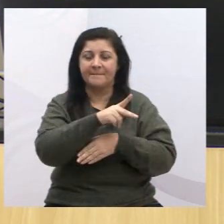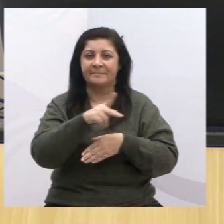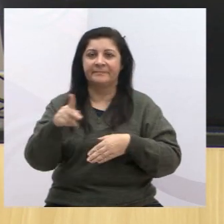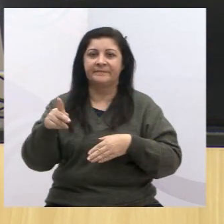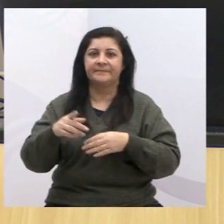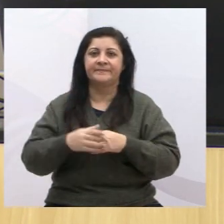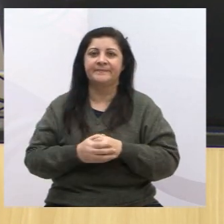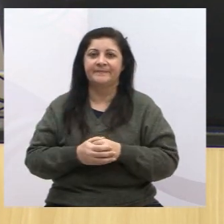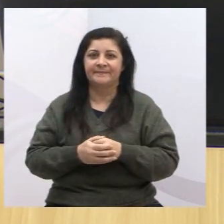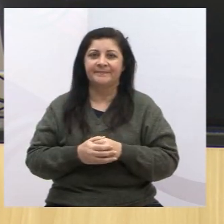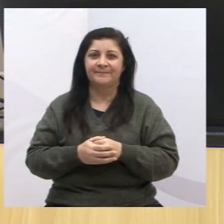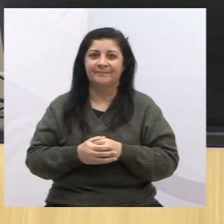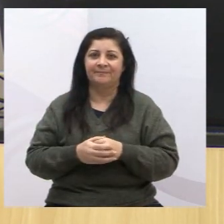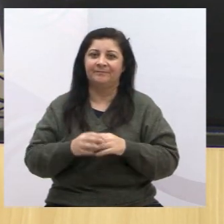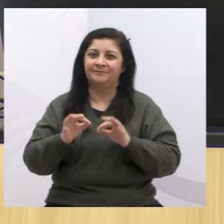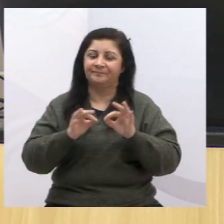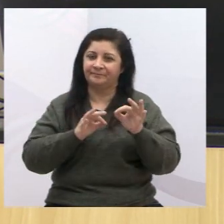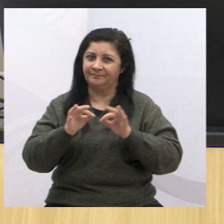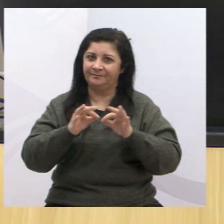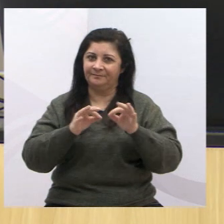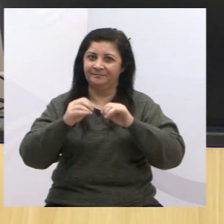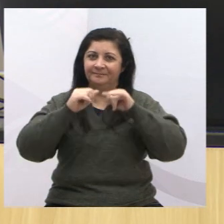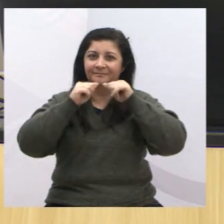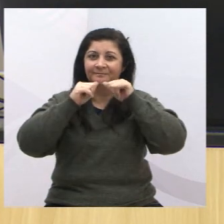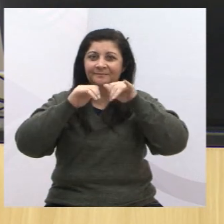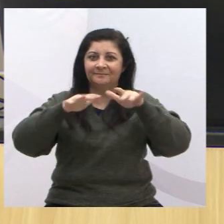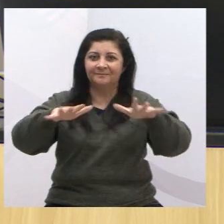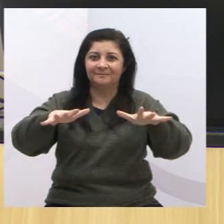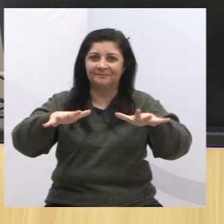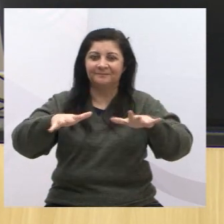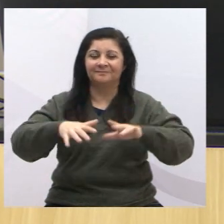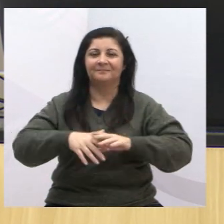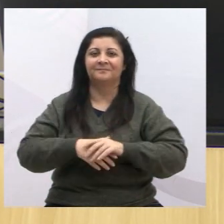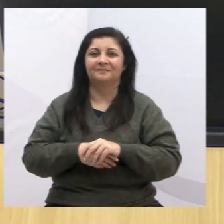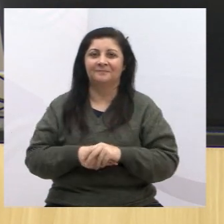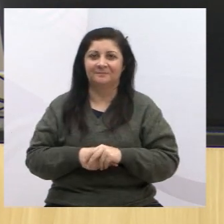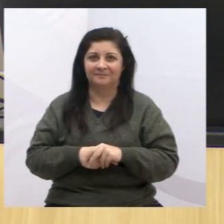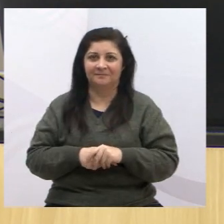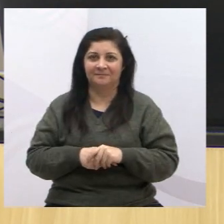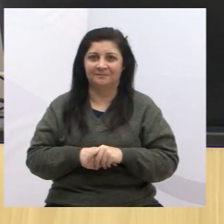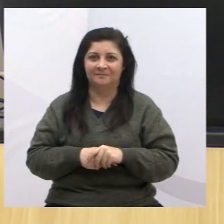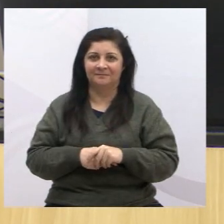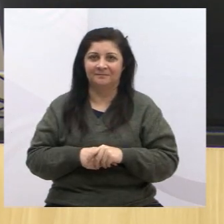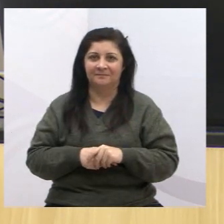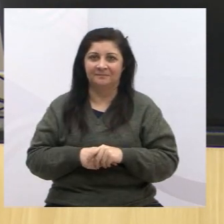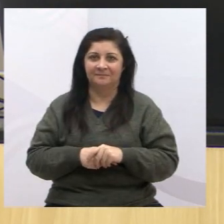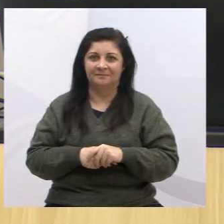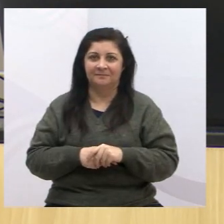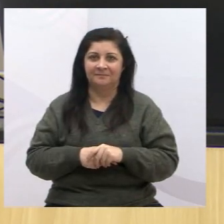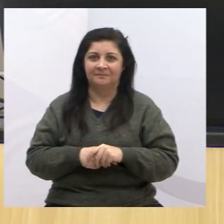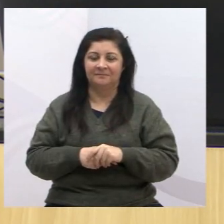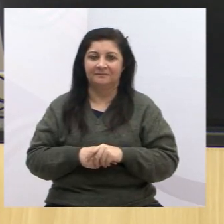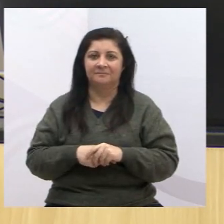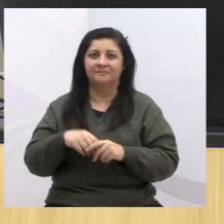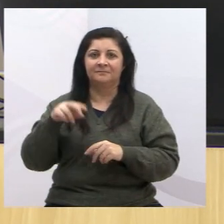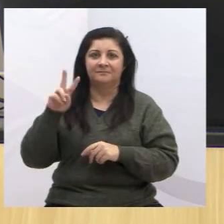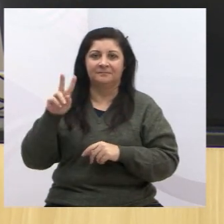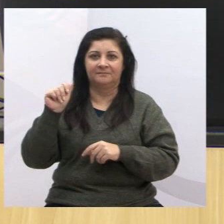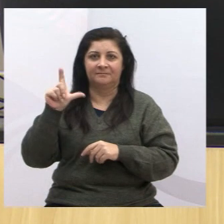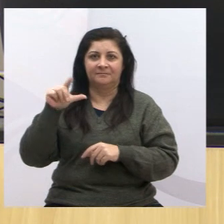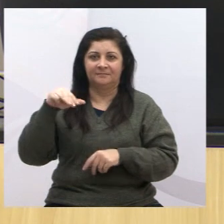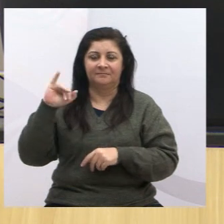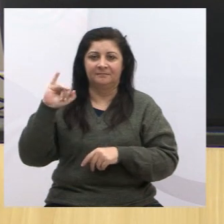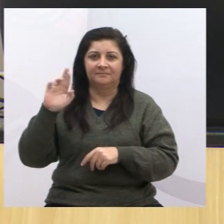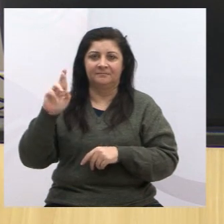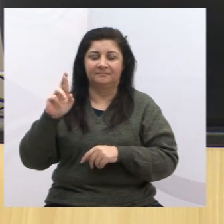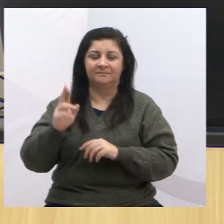Casa que sejam adotadas as providências habituais para a divulgação da presente manifestação. Vereador Valmir do Parque Meia